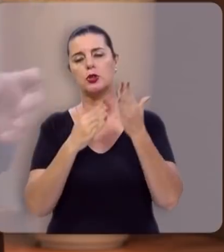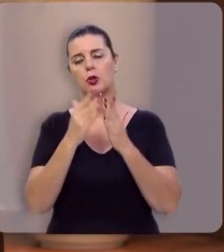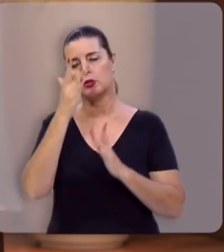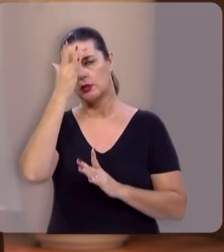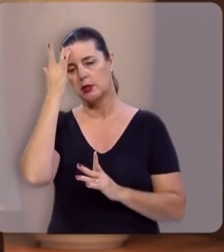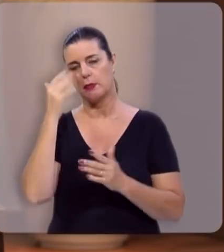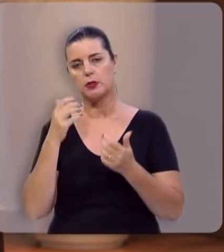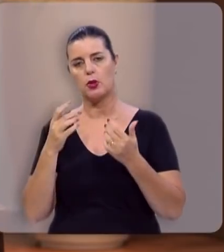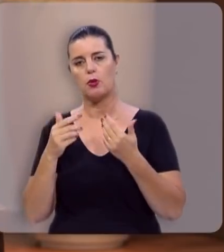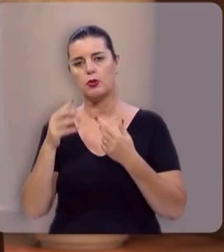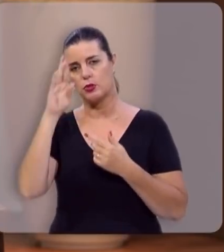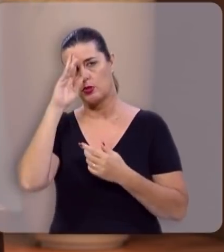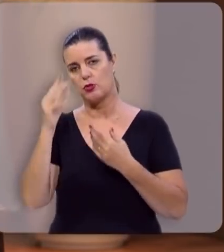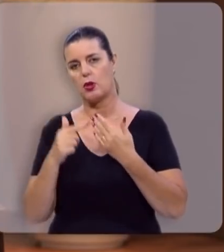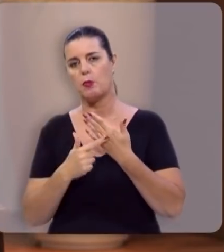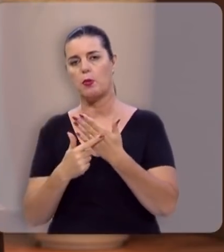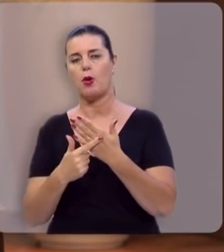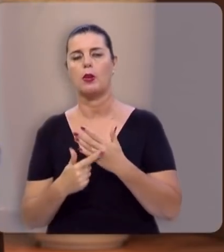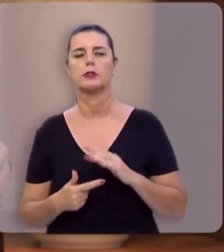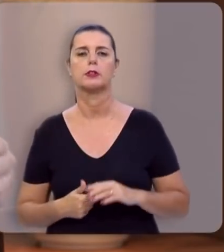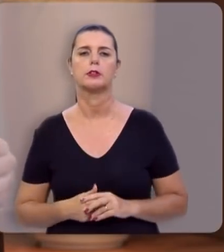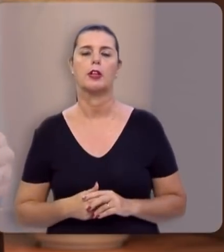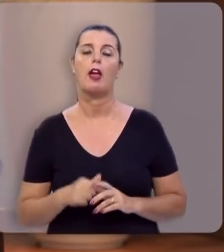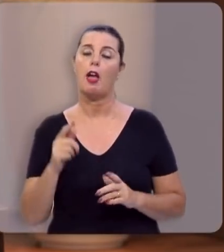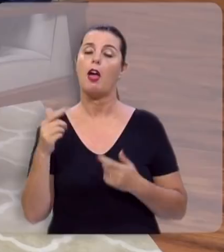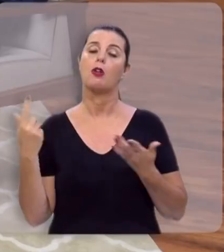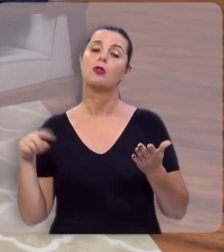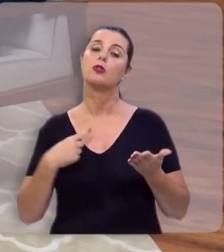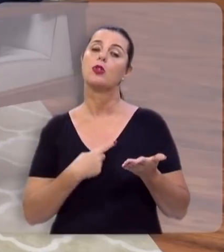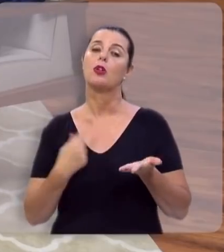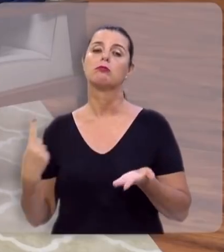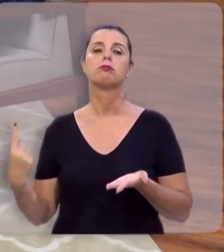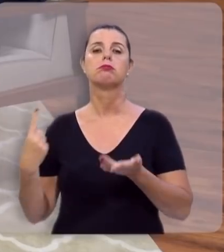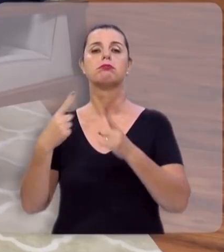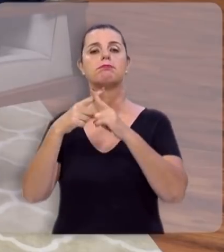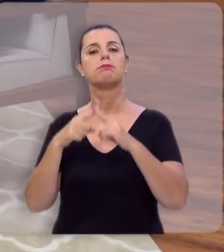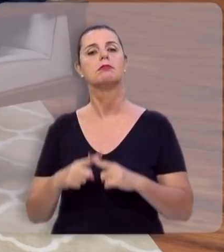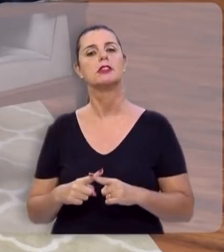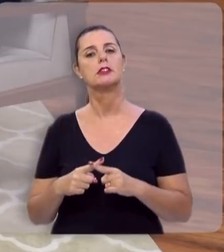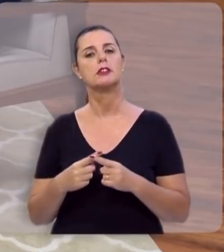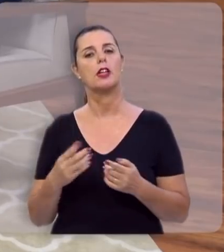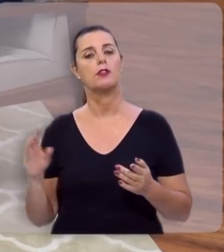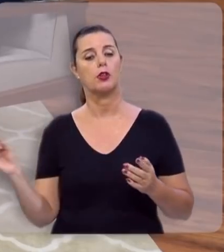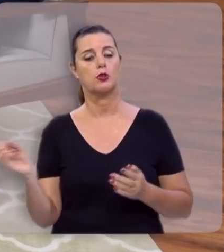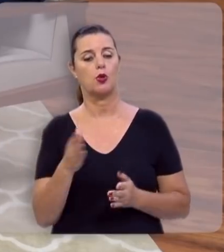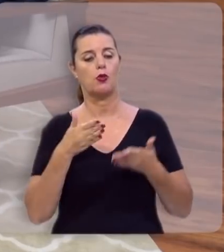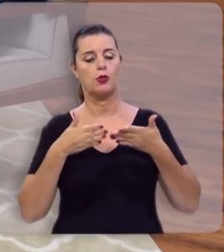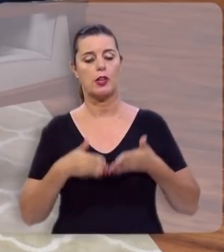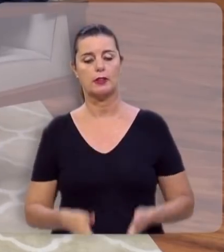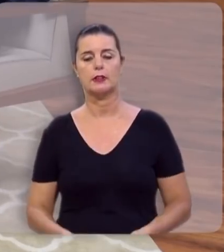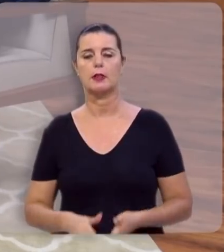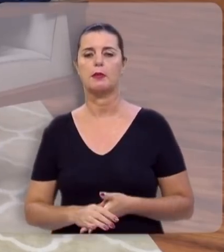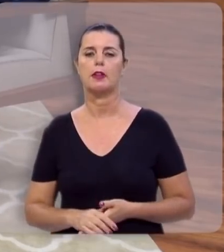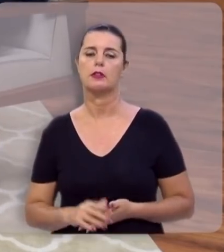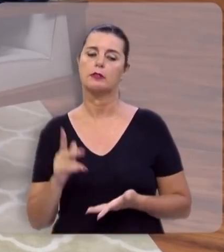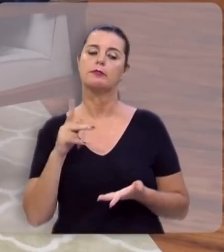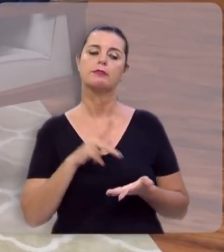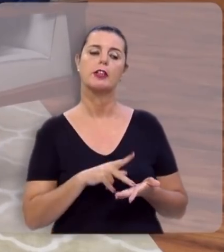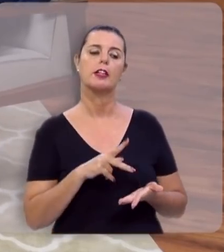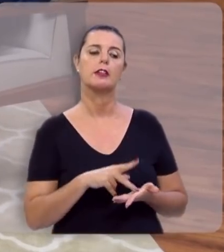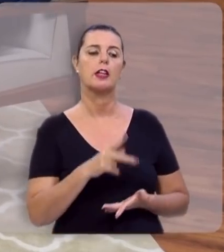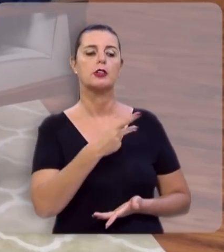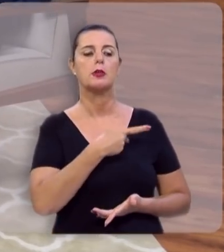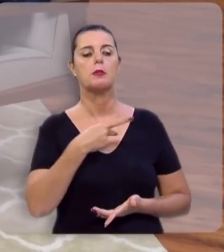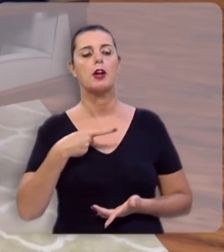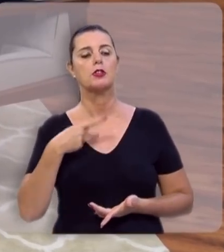todos aqueles que o Senhor colocar à nossa volta. Esse é o desafio nosso no dia a dia, a partir desse novo nascimento.